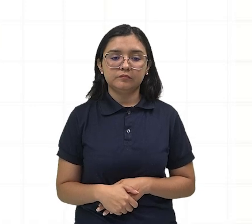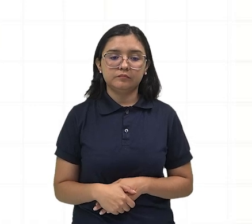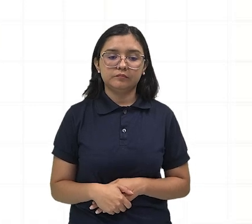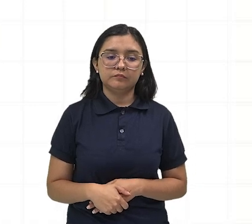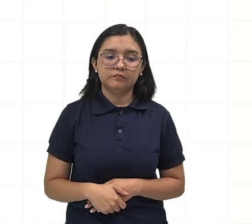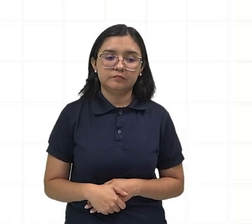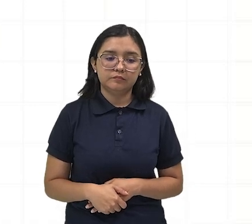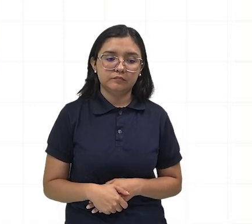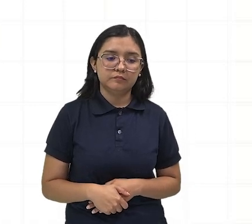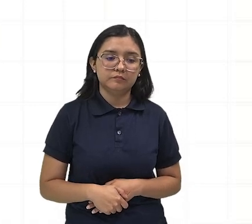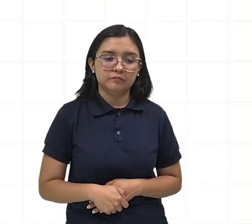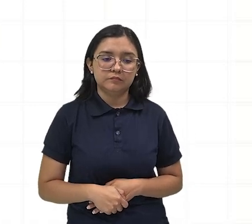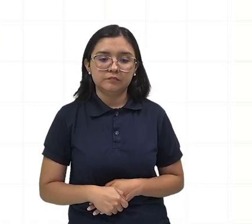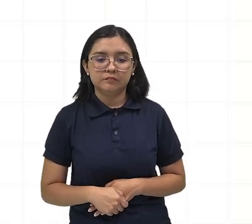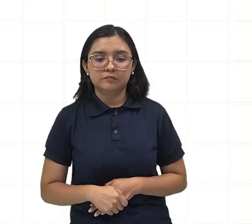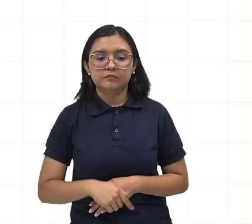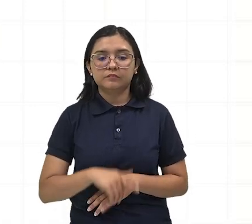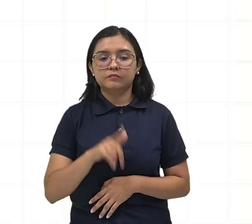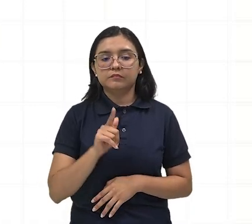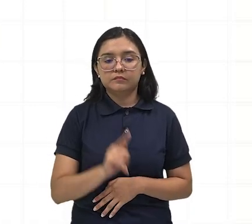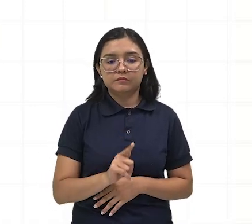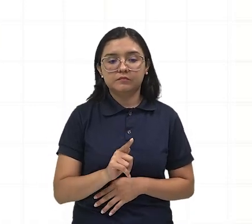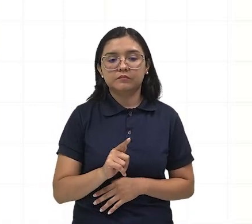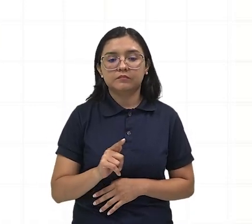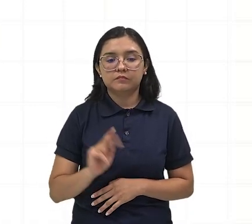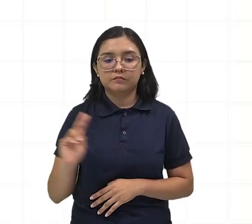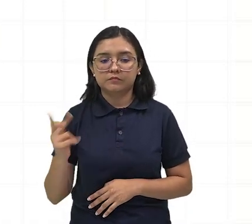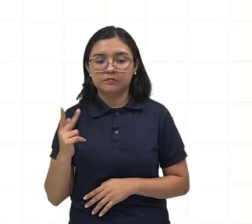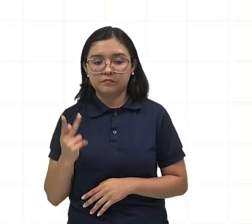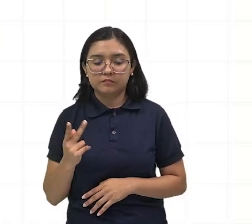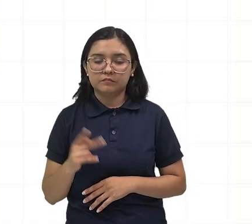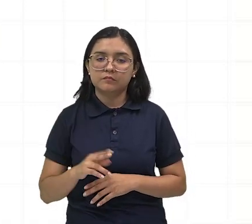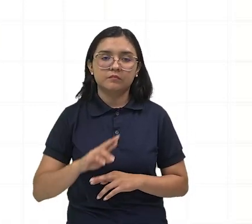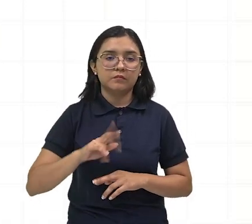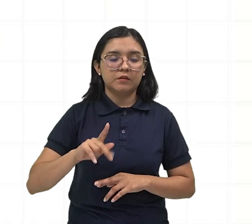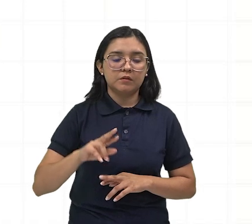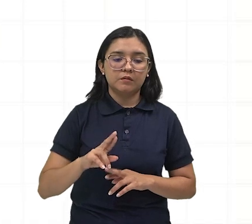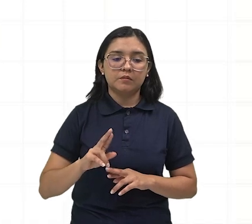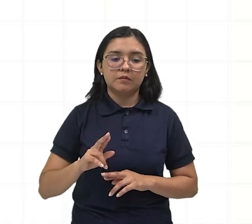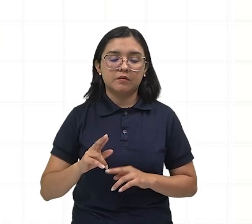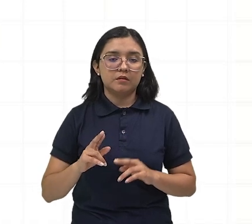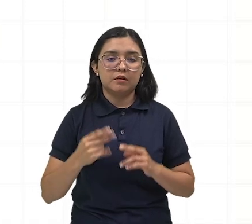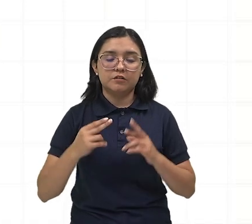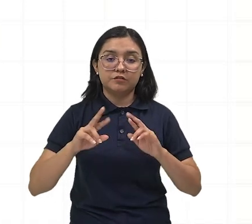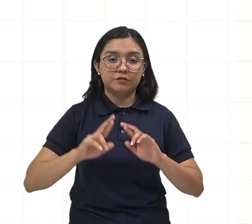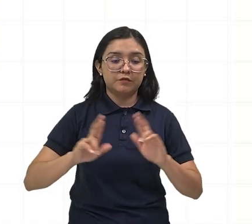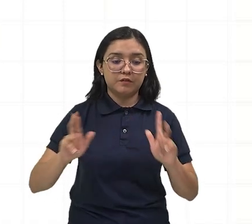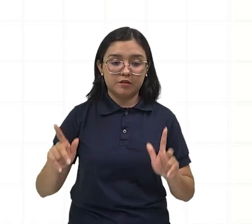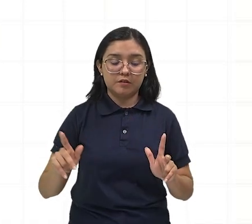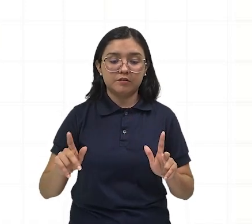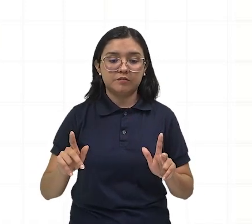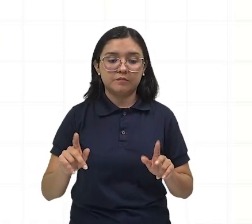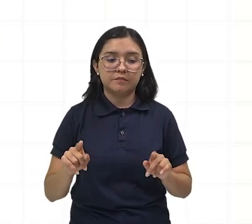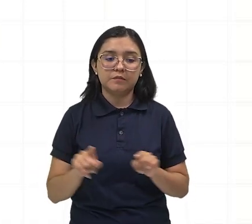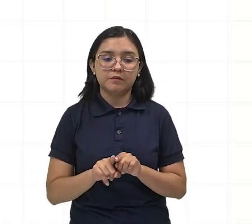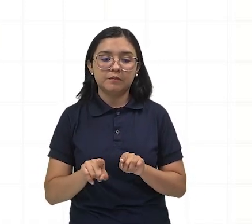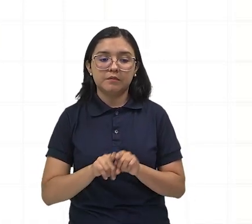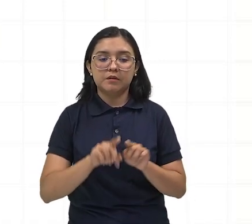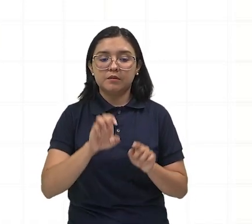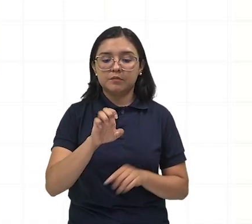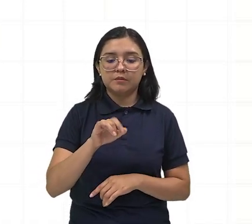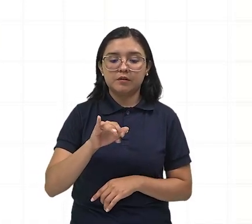E aí nós temos que a geratriz e a altura não são iguais, né? E nem mesmo o eixo.